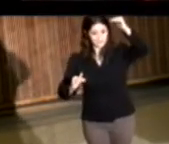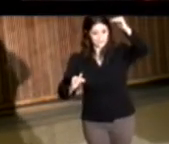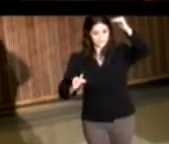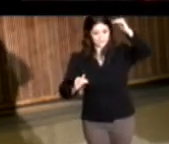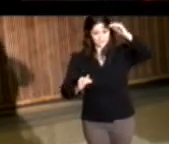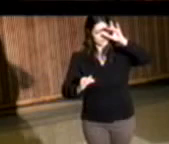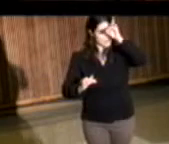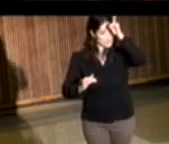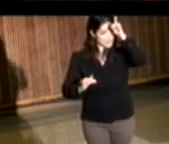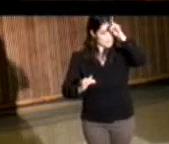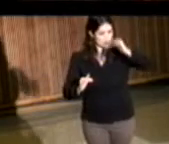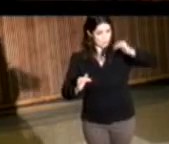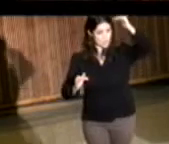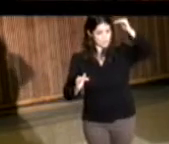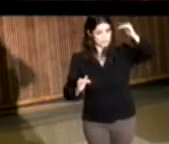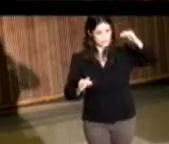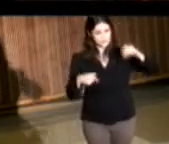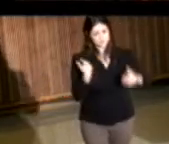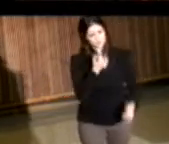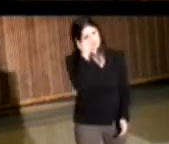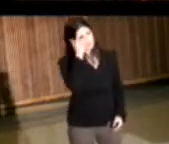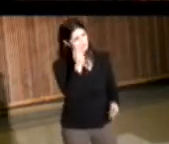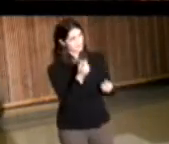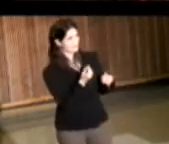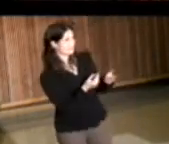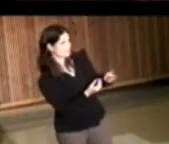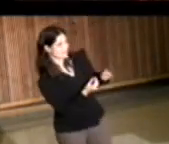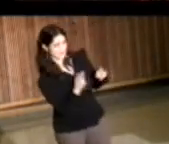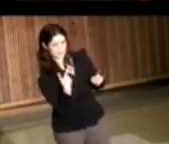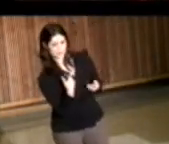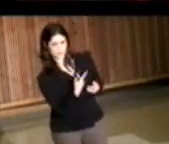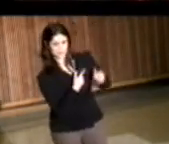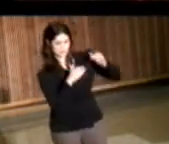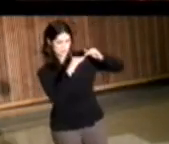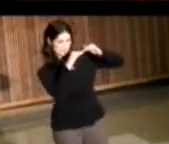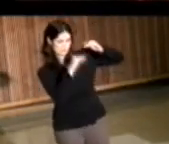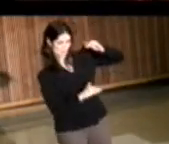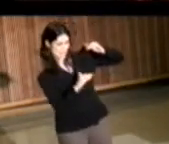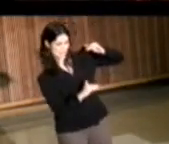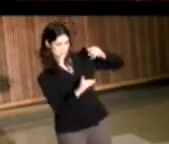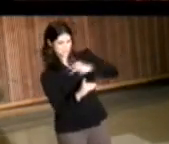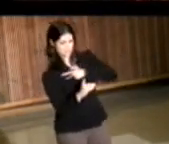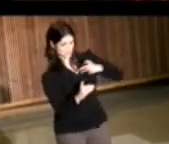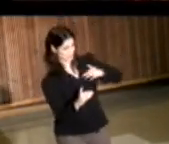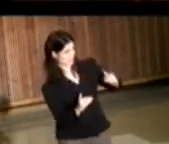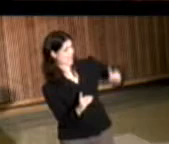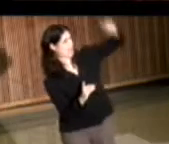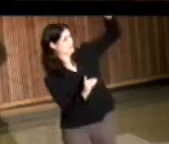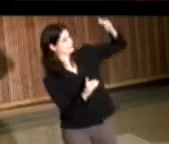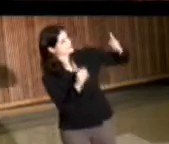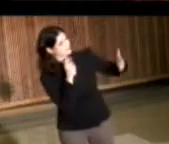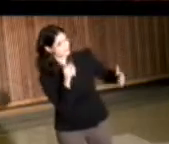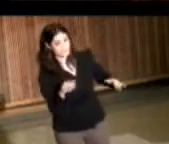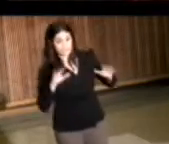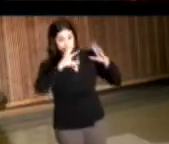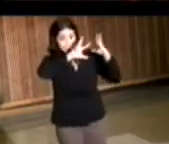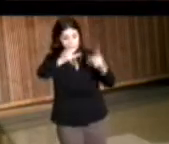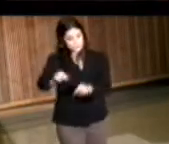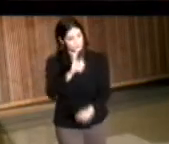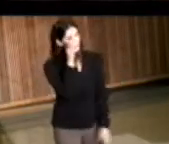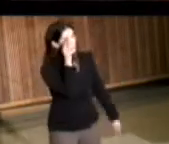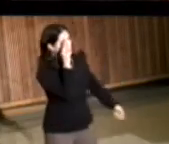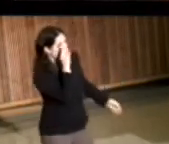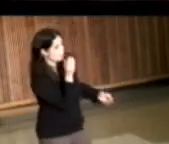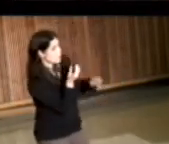né? Porque tinha um dos candidatos, né, um dos irmãos, que era um pouquinho mais alto do que o senhor, né? E que se ele quase